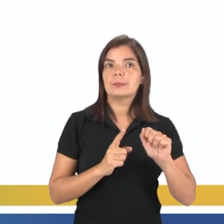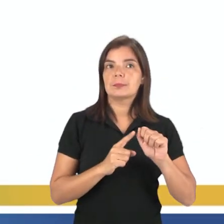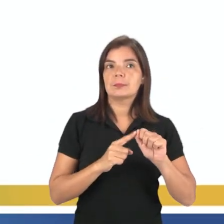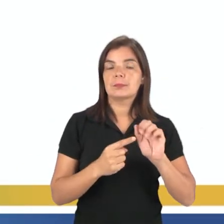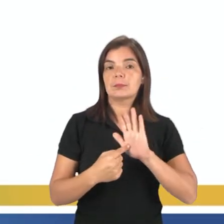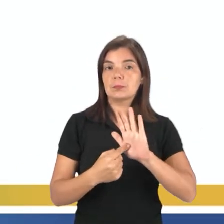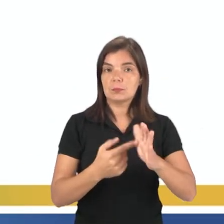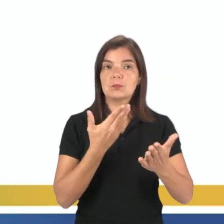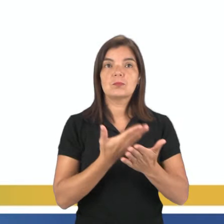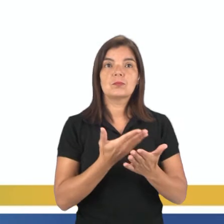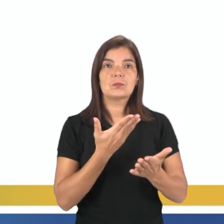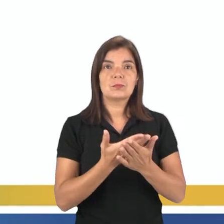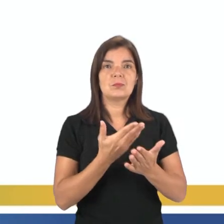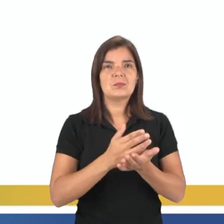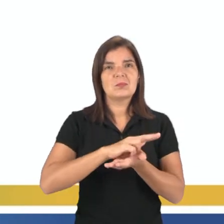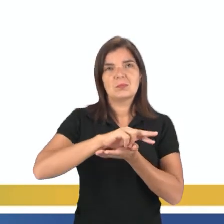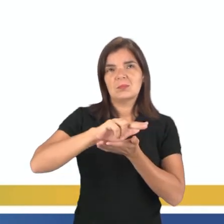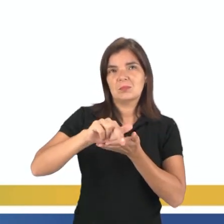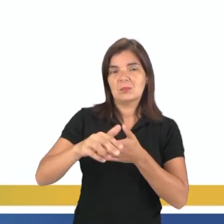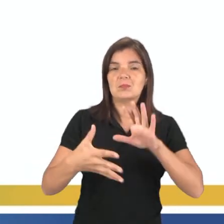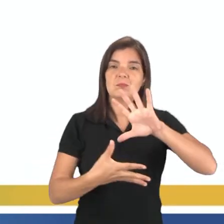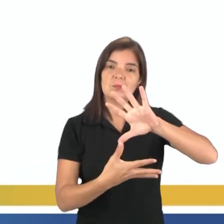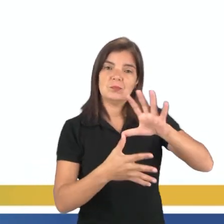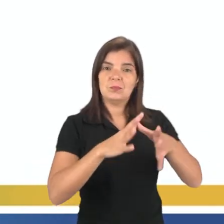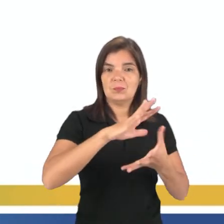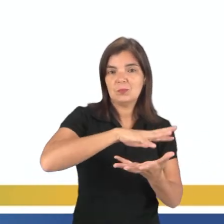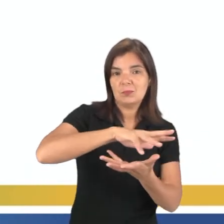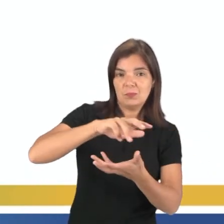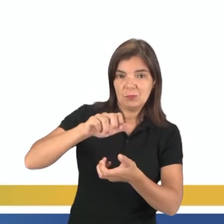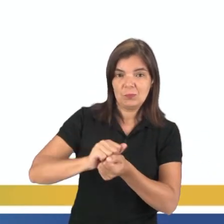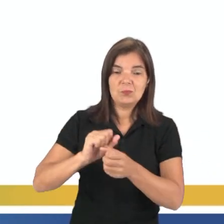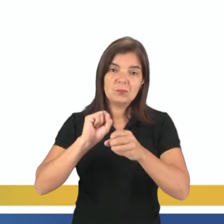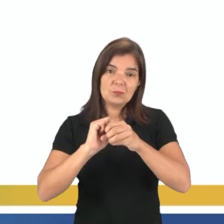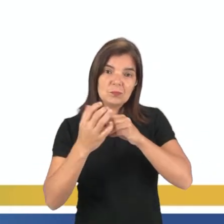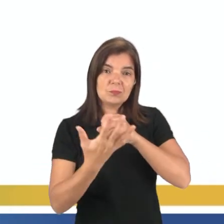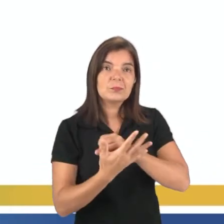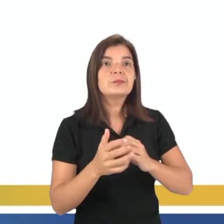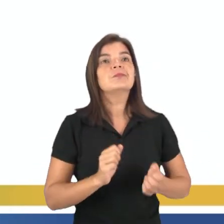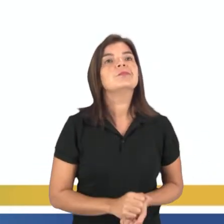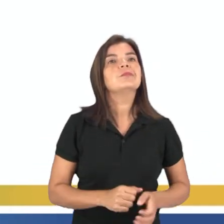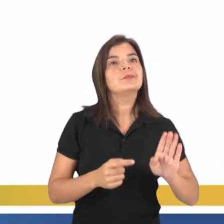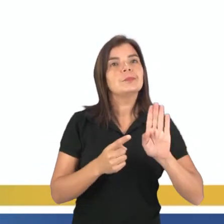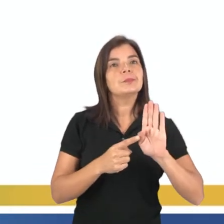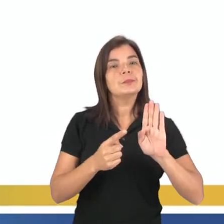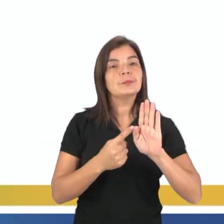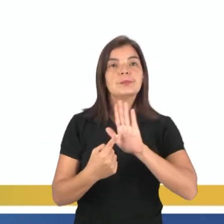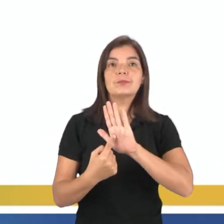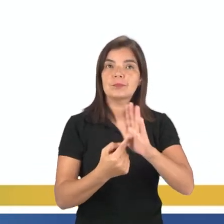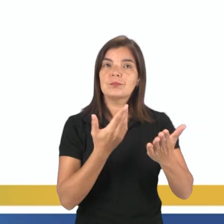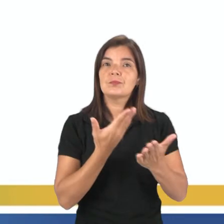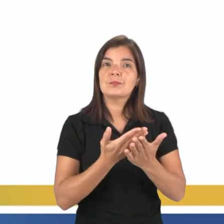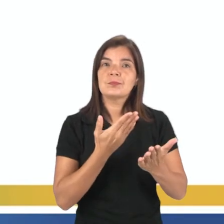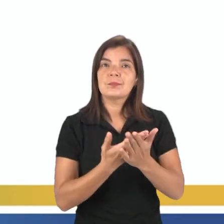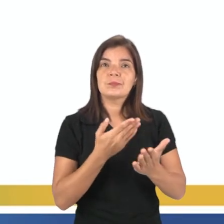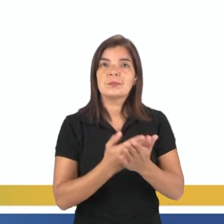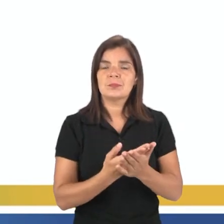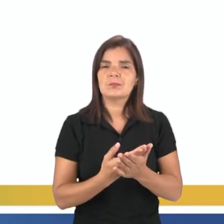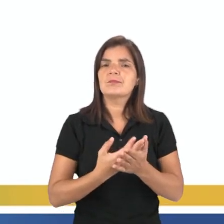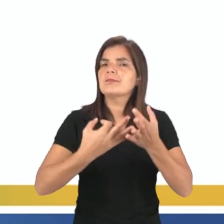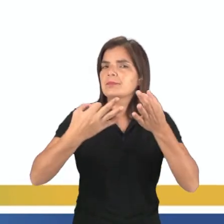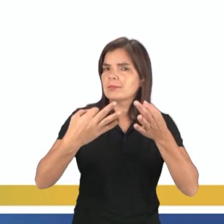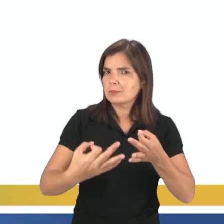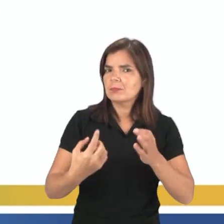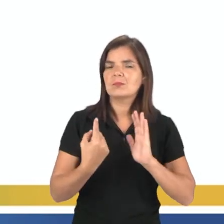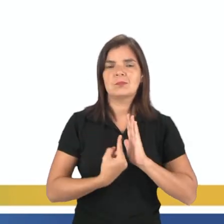A. Mostrar estudos variados sobre a pandemia do coronavírus. Letra B. Revelar estudos que mostram